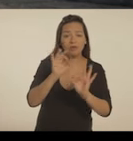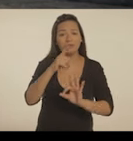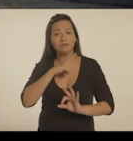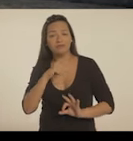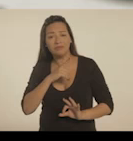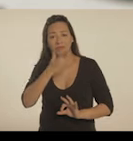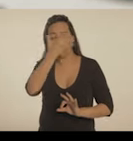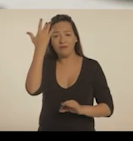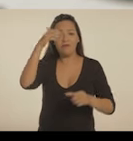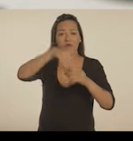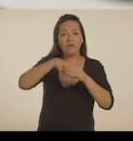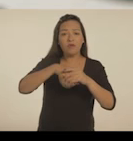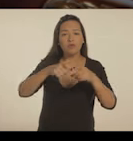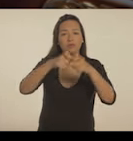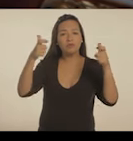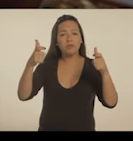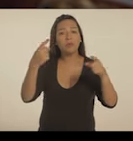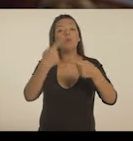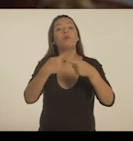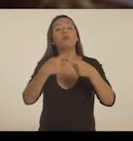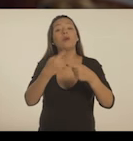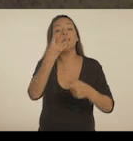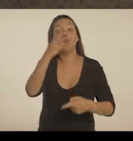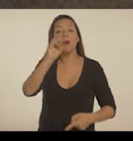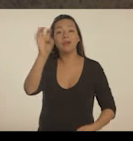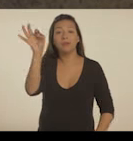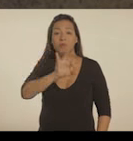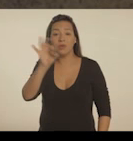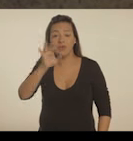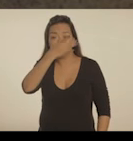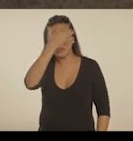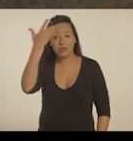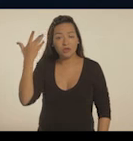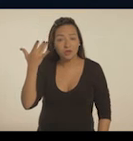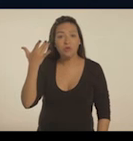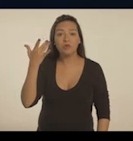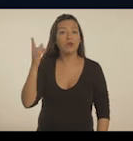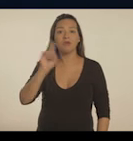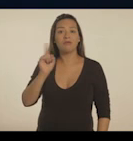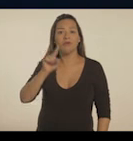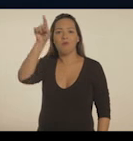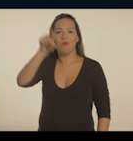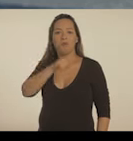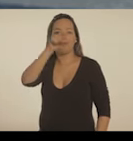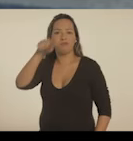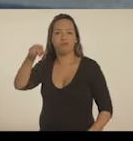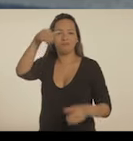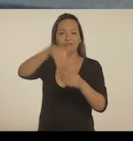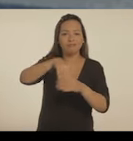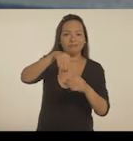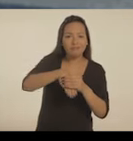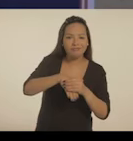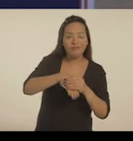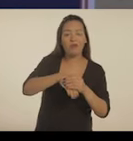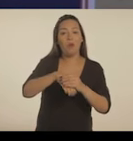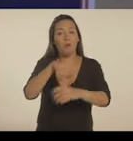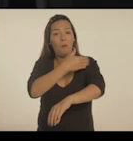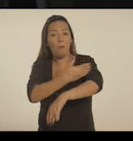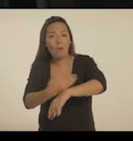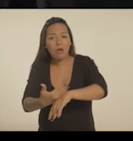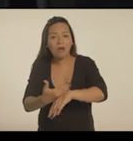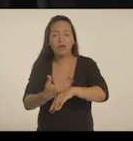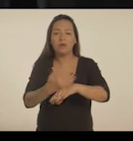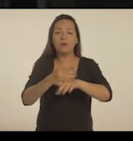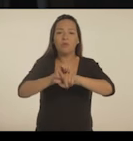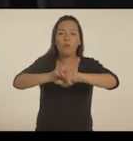candidatos. Quase 40% dos eleitores fizeram a mesma escolha. No primeiro turno, você que votou em branco, nulo